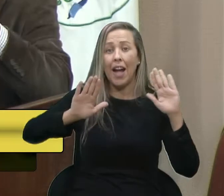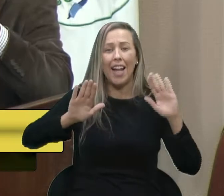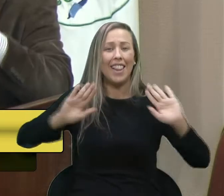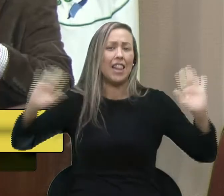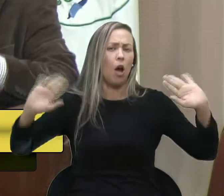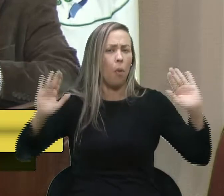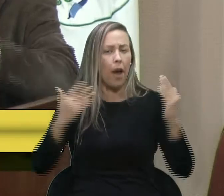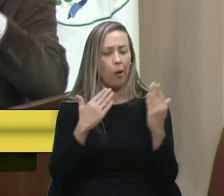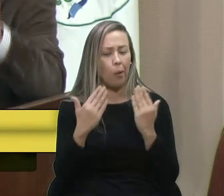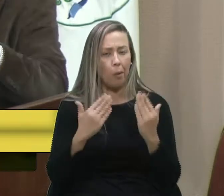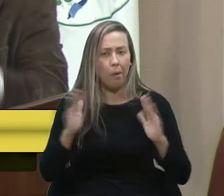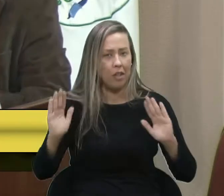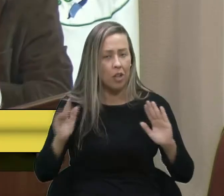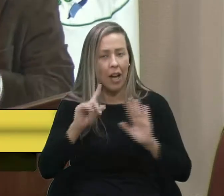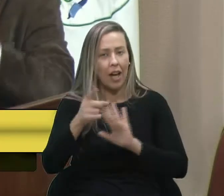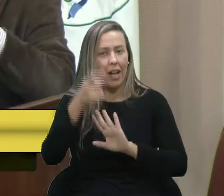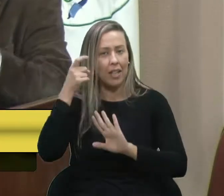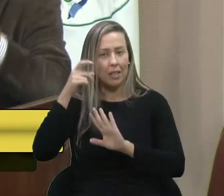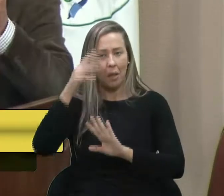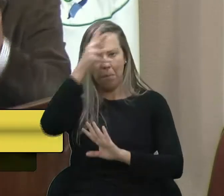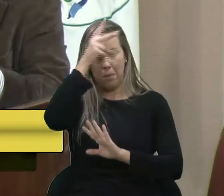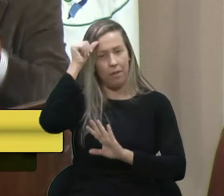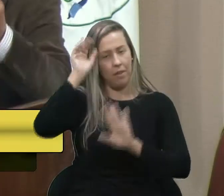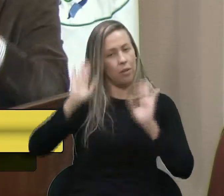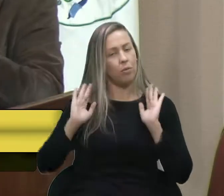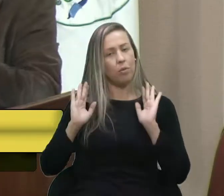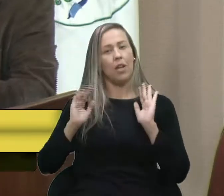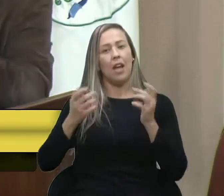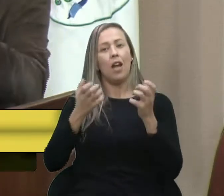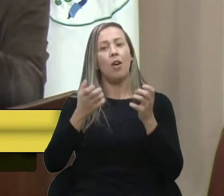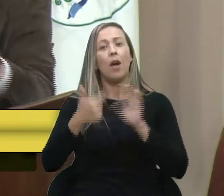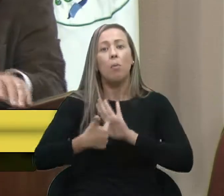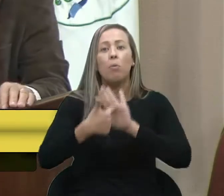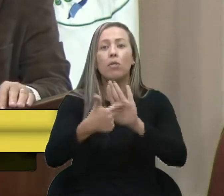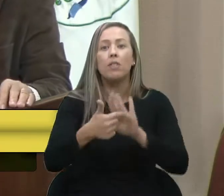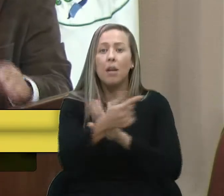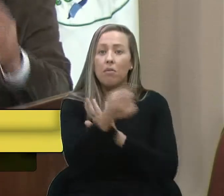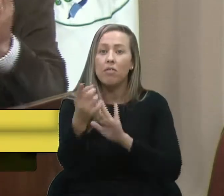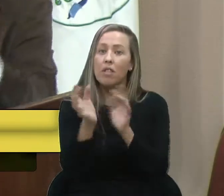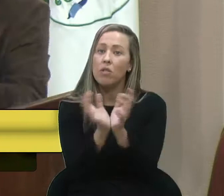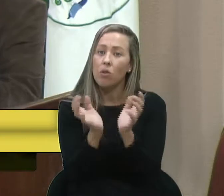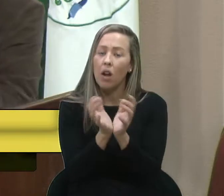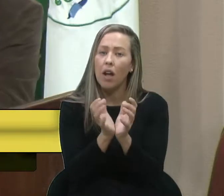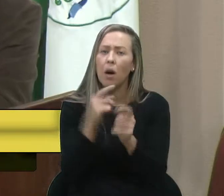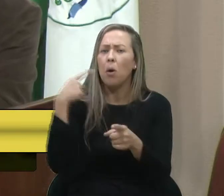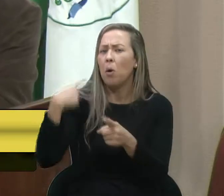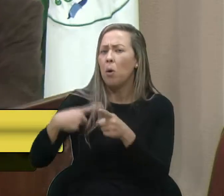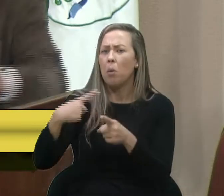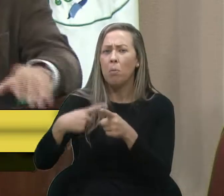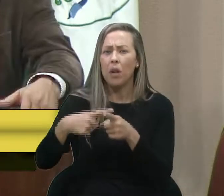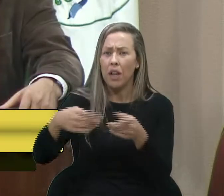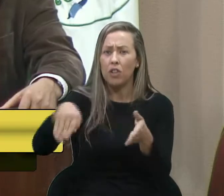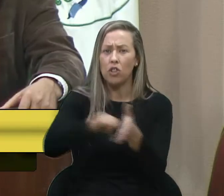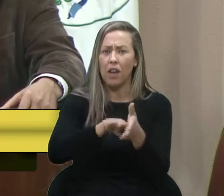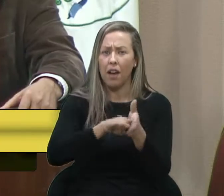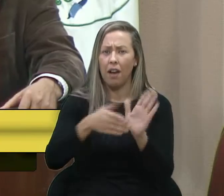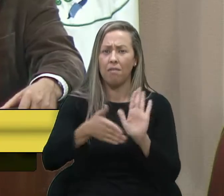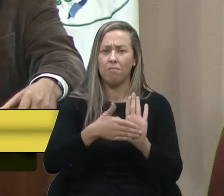de ex-prefeito que eu quero fazer, eu quero colocar para a população e os colegas o porquê que se chega a isto.